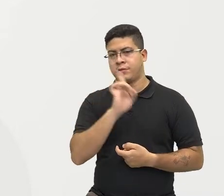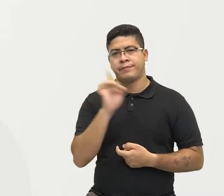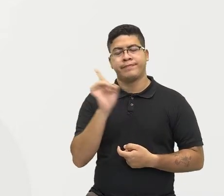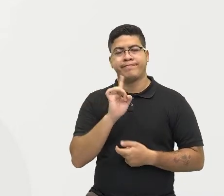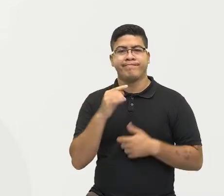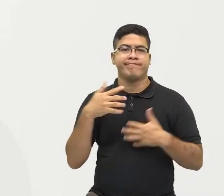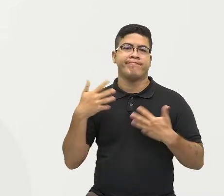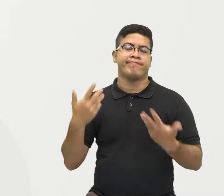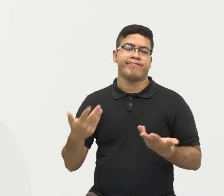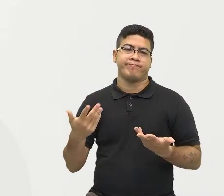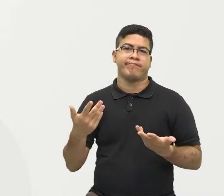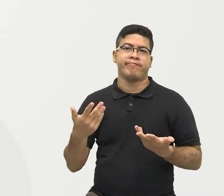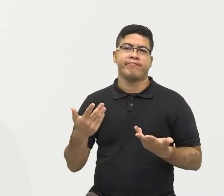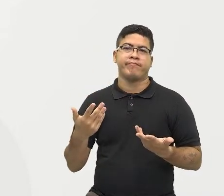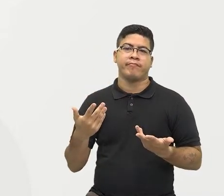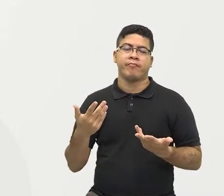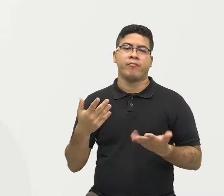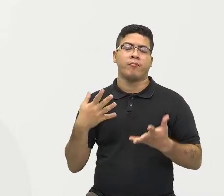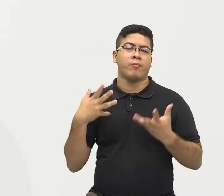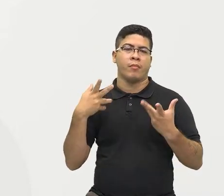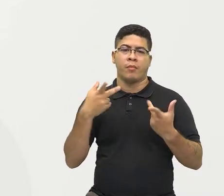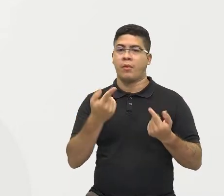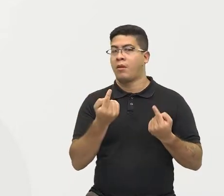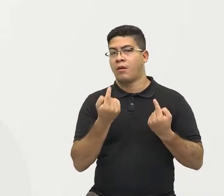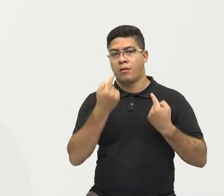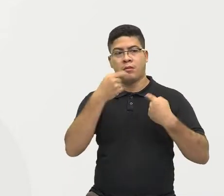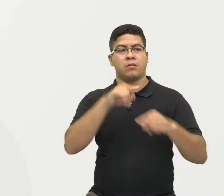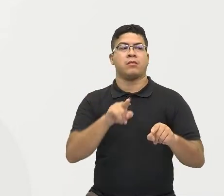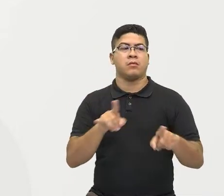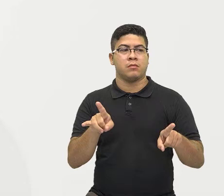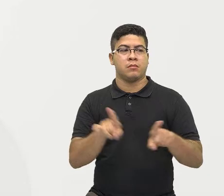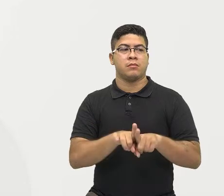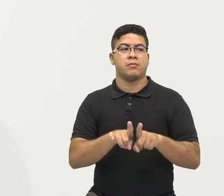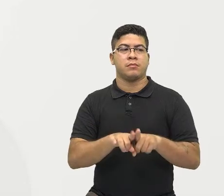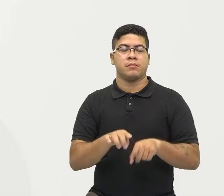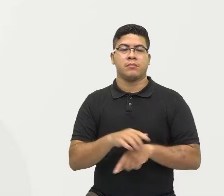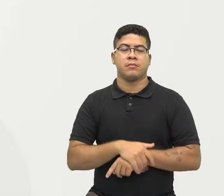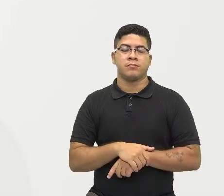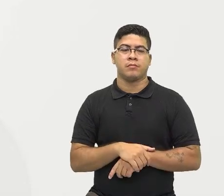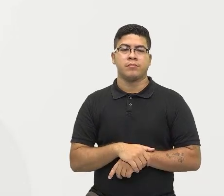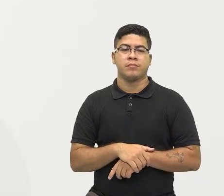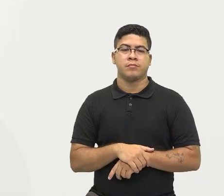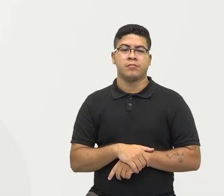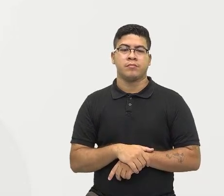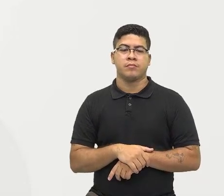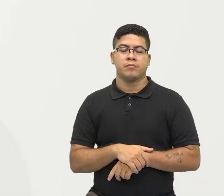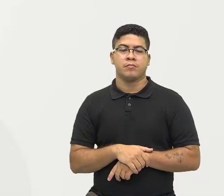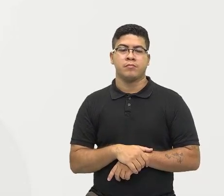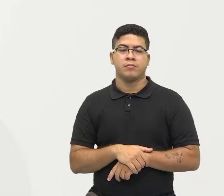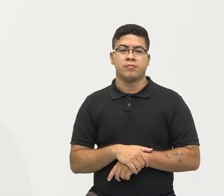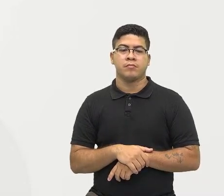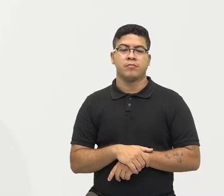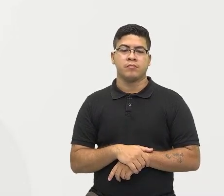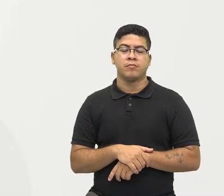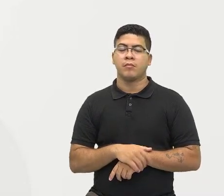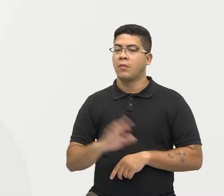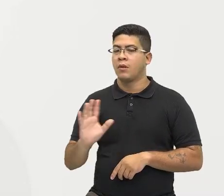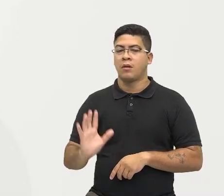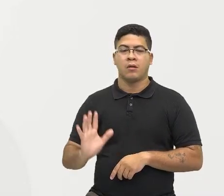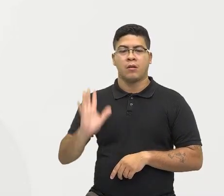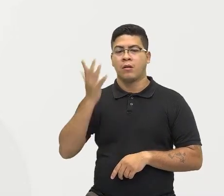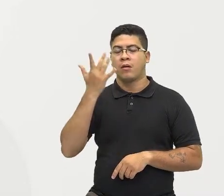ele estava sendo contra, né? A esses eventos que